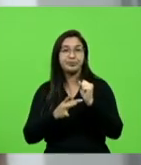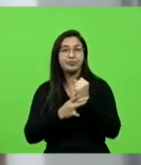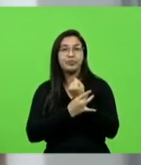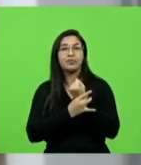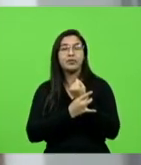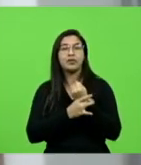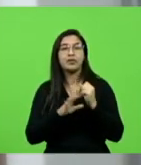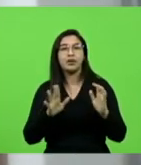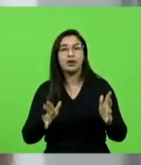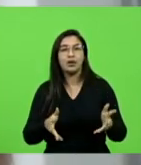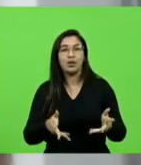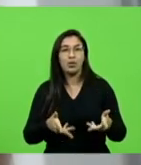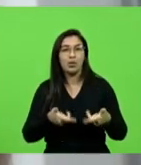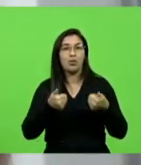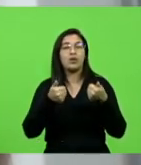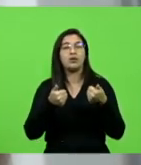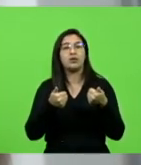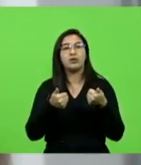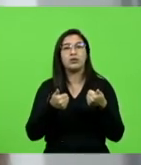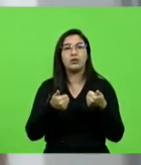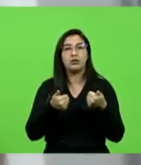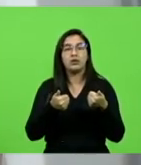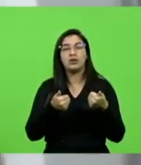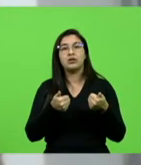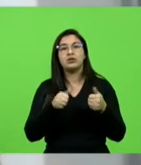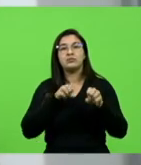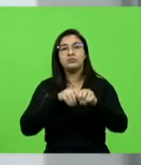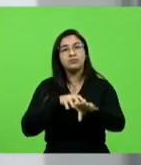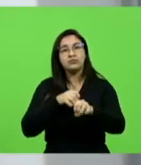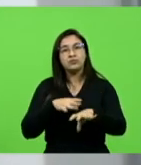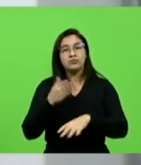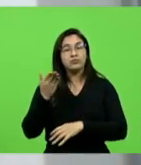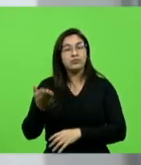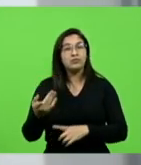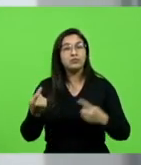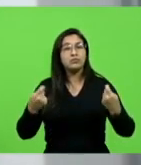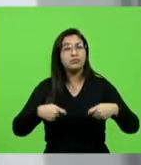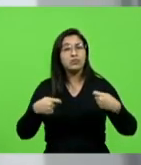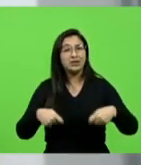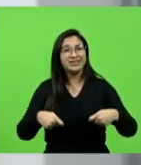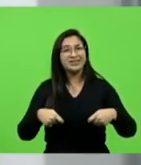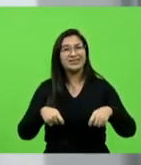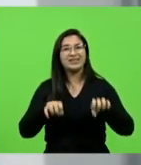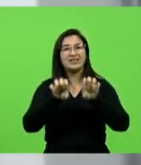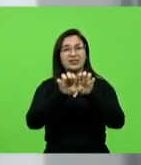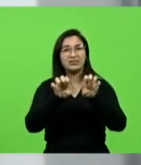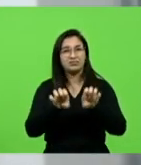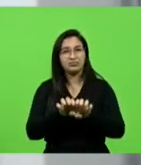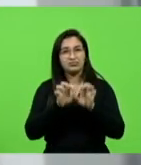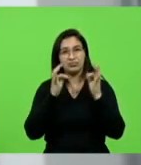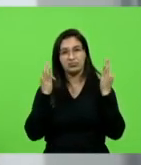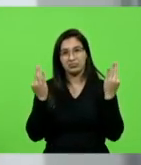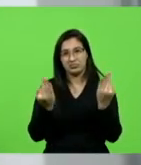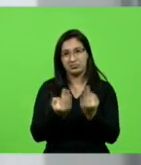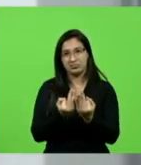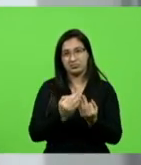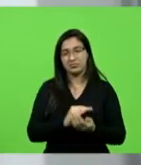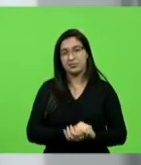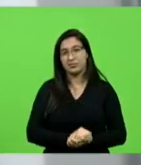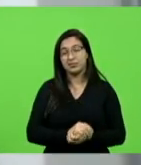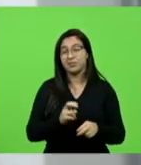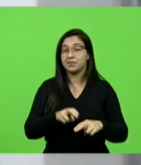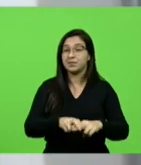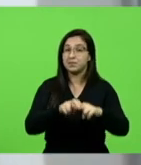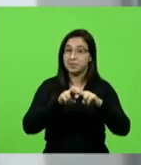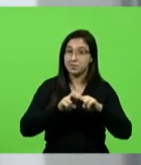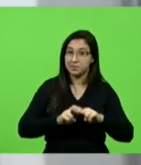qualidade educacional, visto que a mesma dependerá muito da estrutura familiar. Por isso, nesse